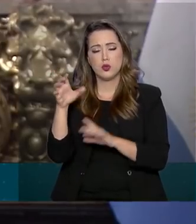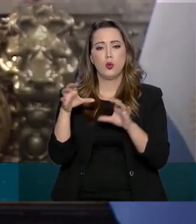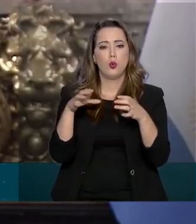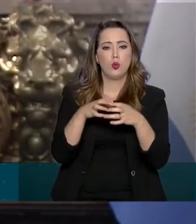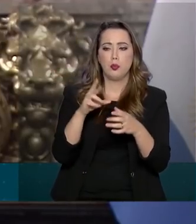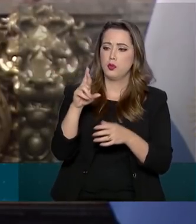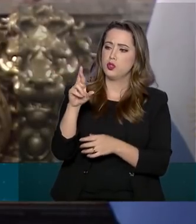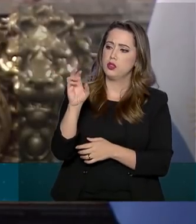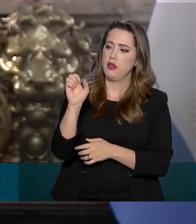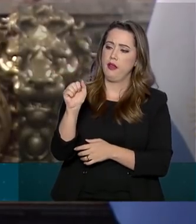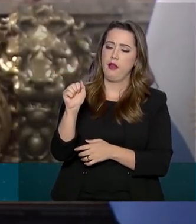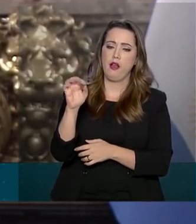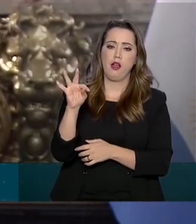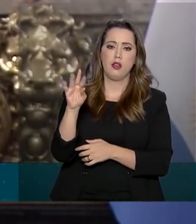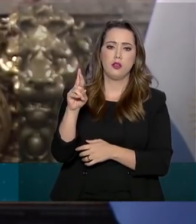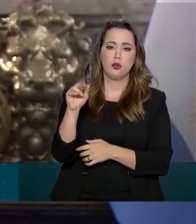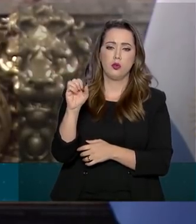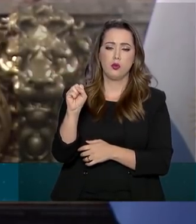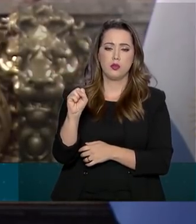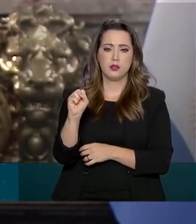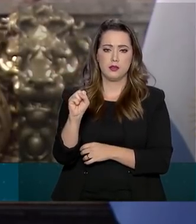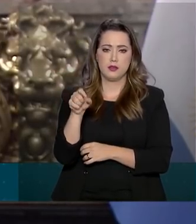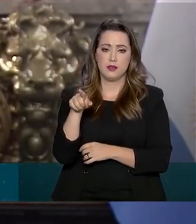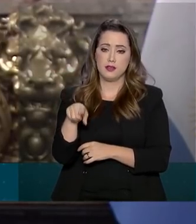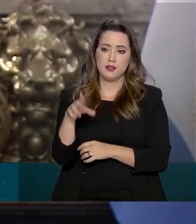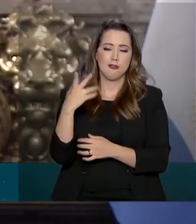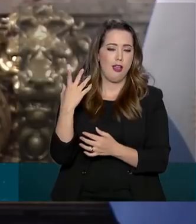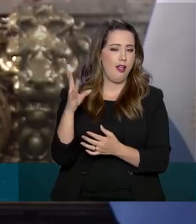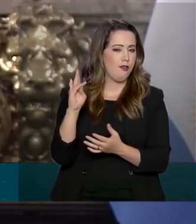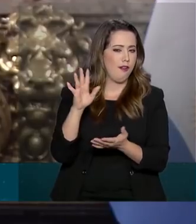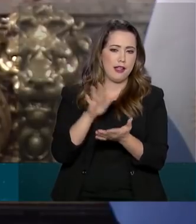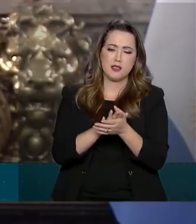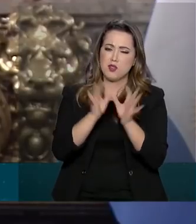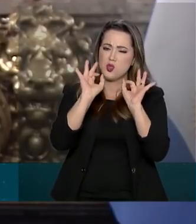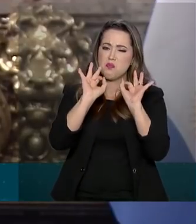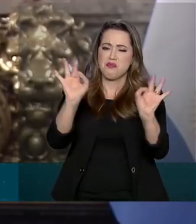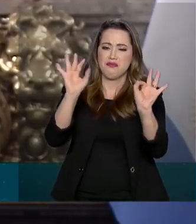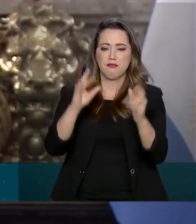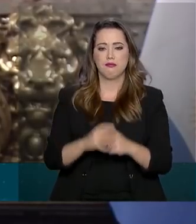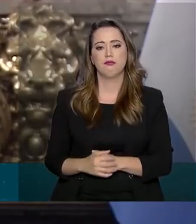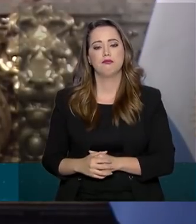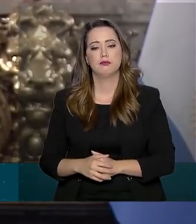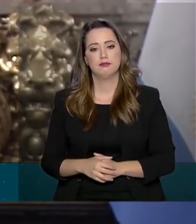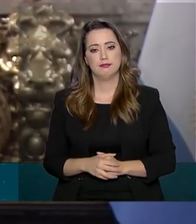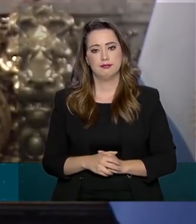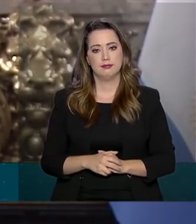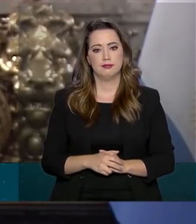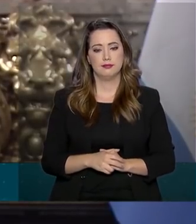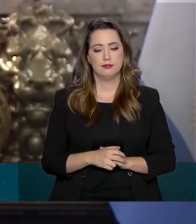reatores. Está aí um casamento mais do que perfeito.